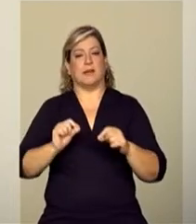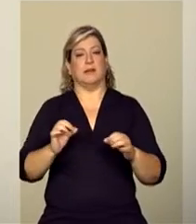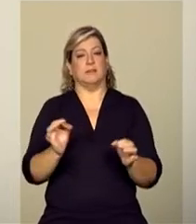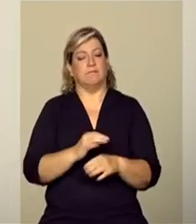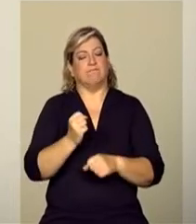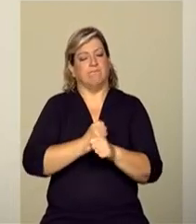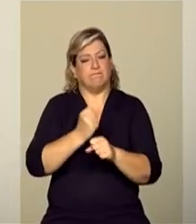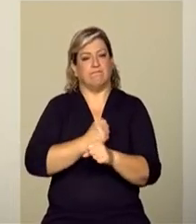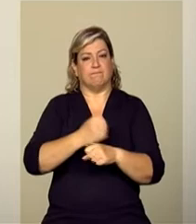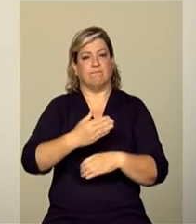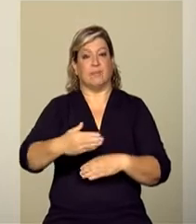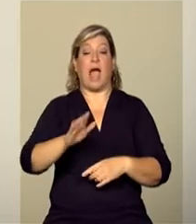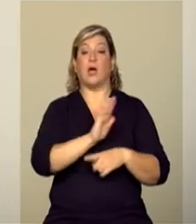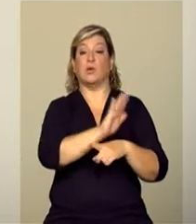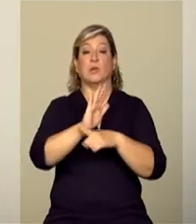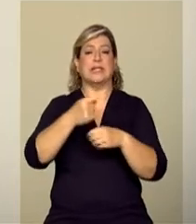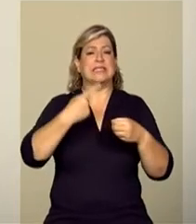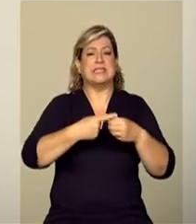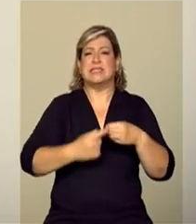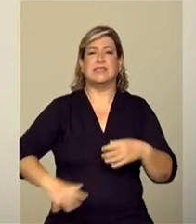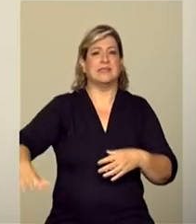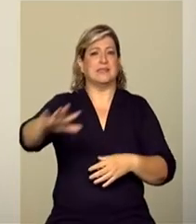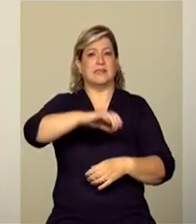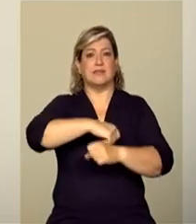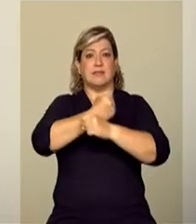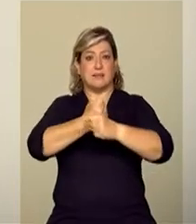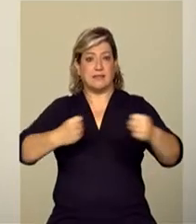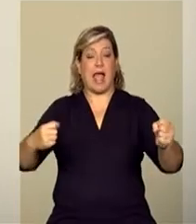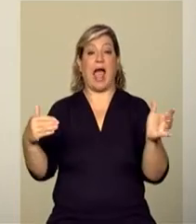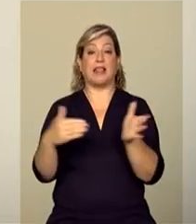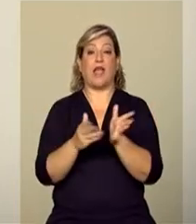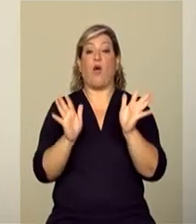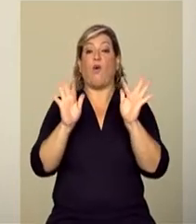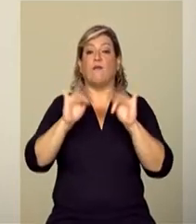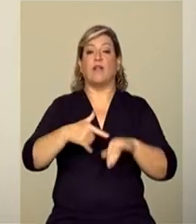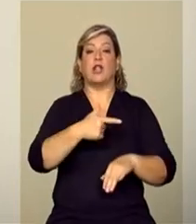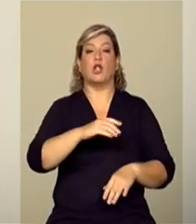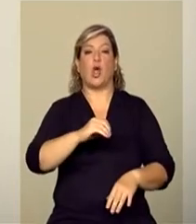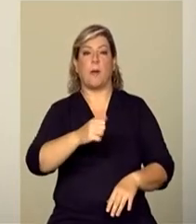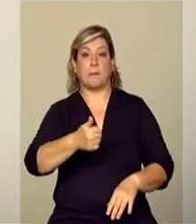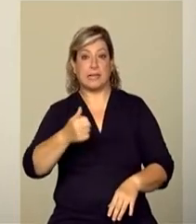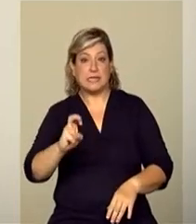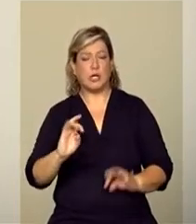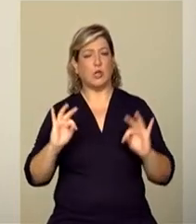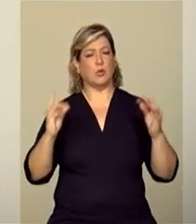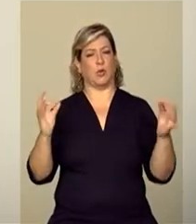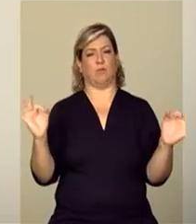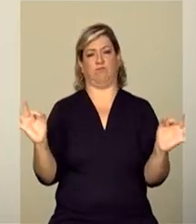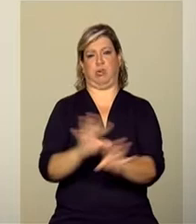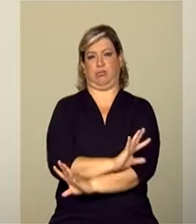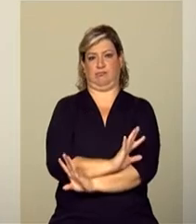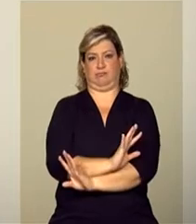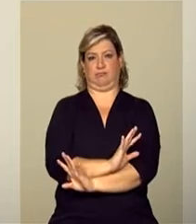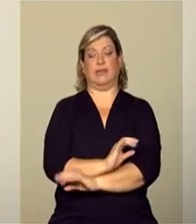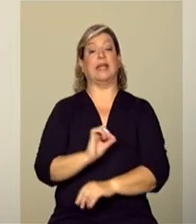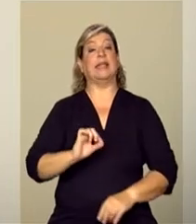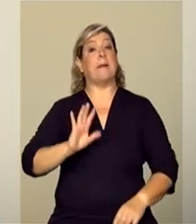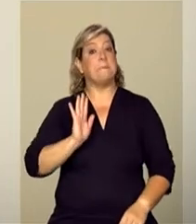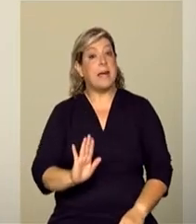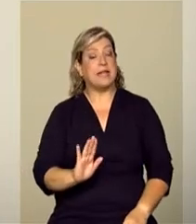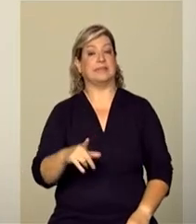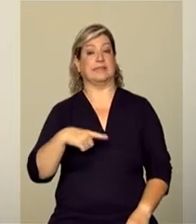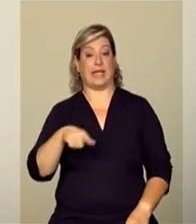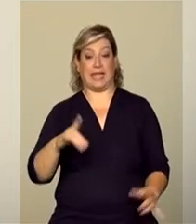vai beneficiar cidades inteiras até que no final de 2015 Toda obra estará pronta Mas além